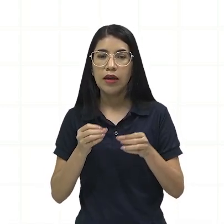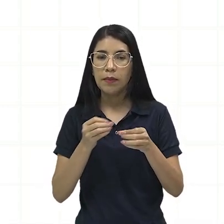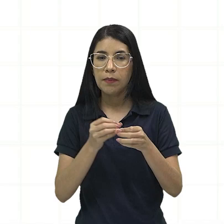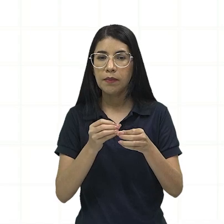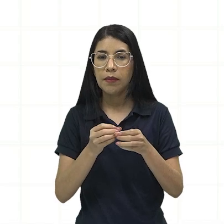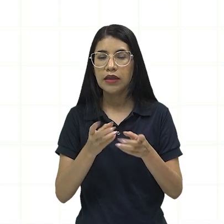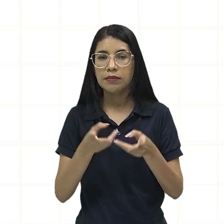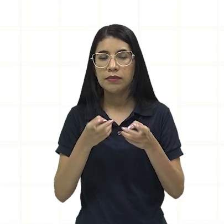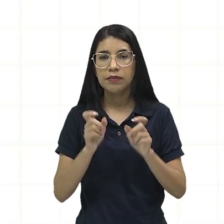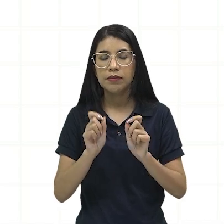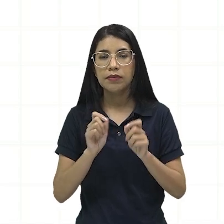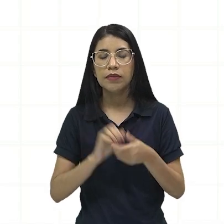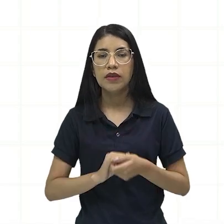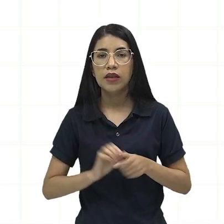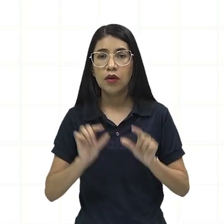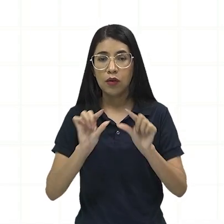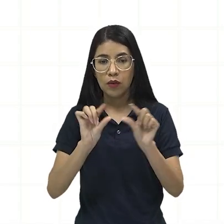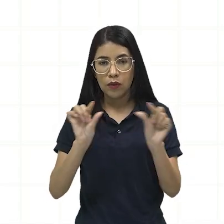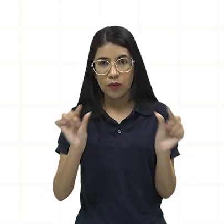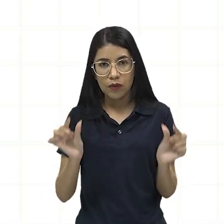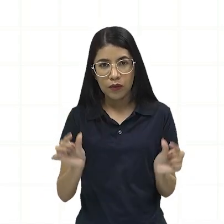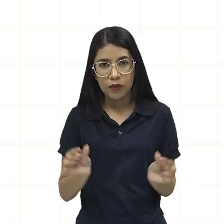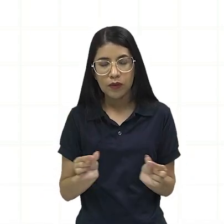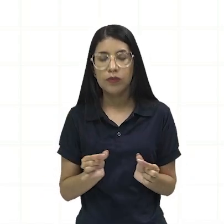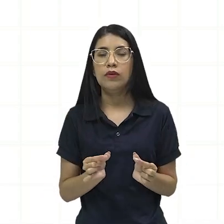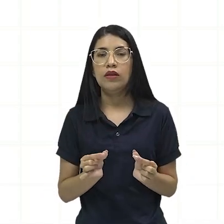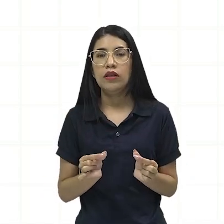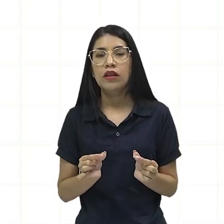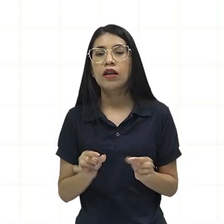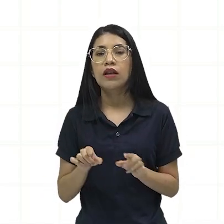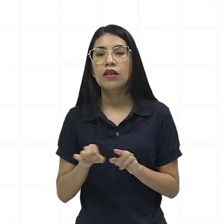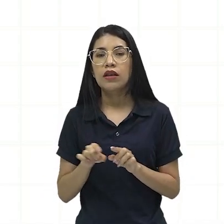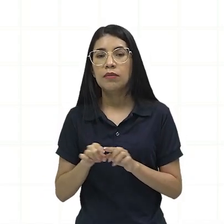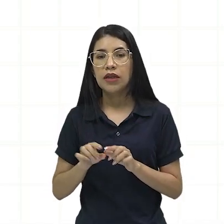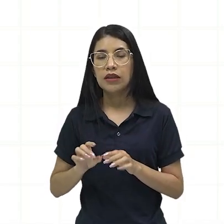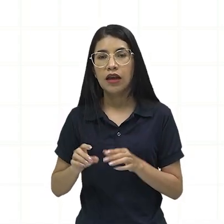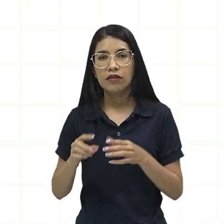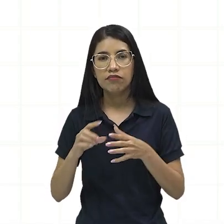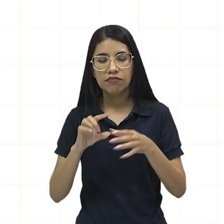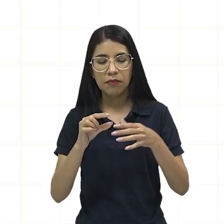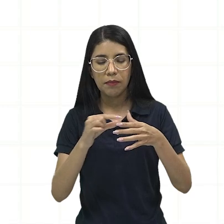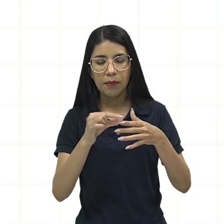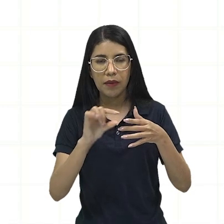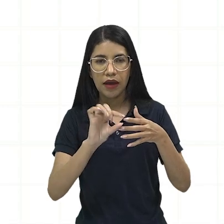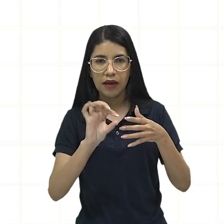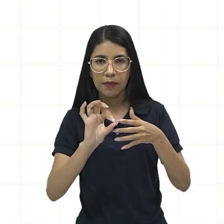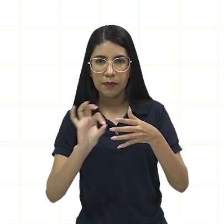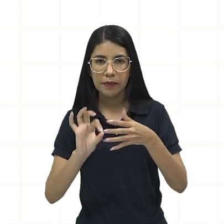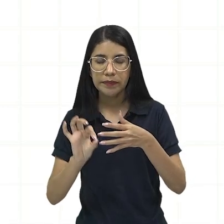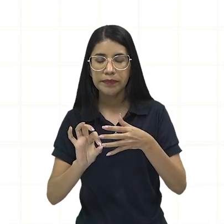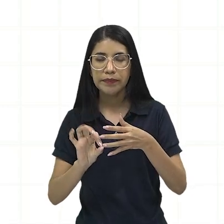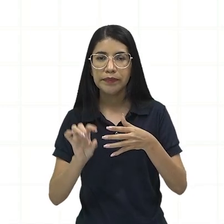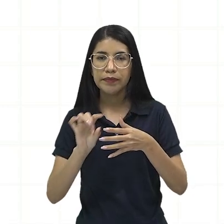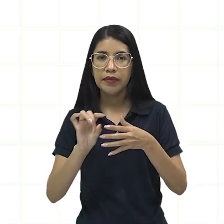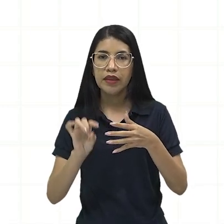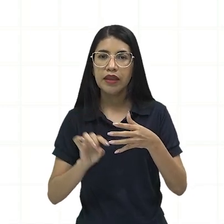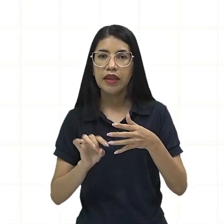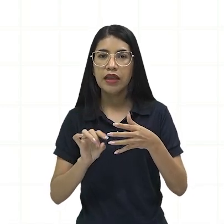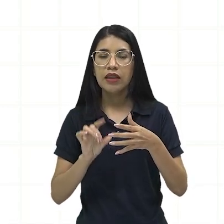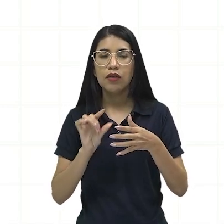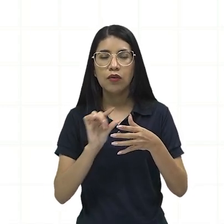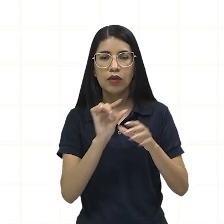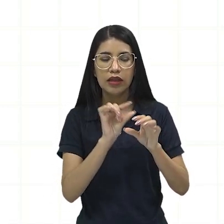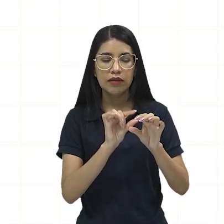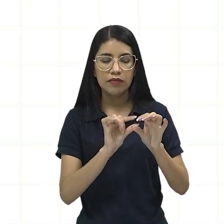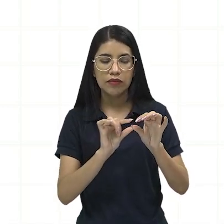gente vai vendo que as trompas uterinas elas estão ligadas nessa região a esses ovários. Esse óvulo ele sai